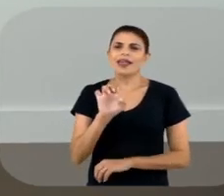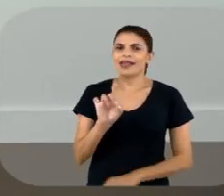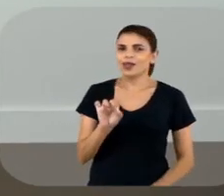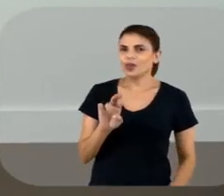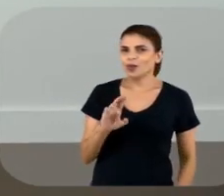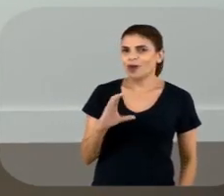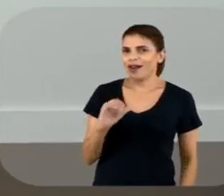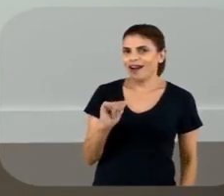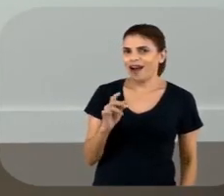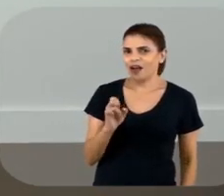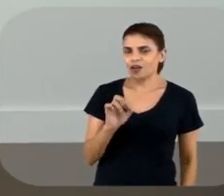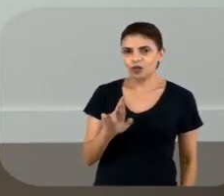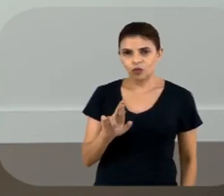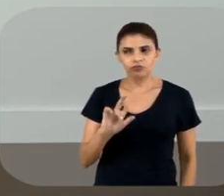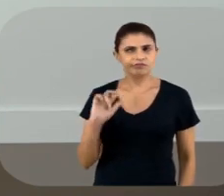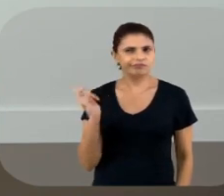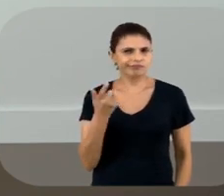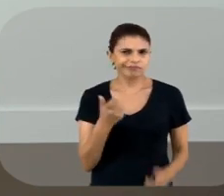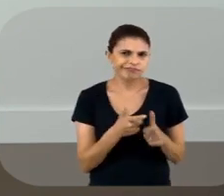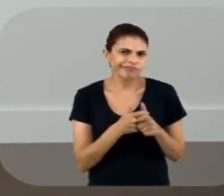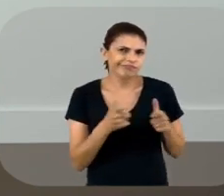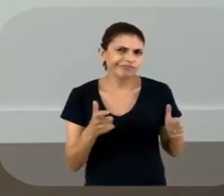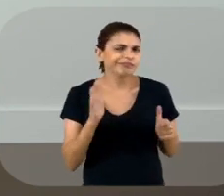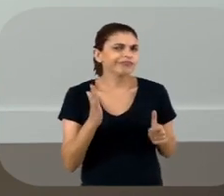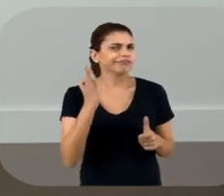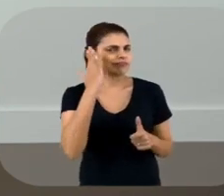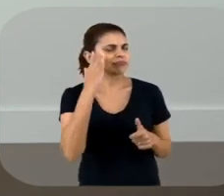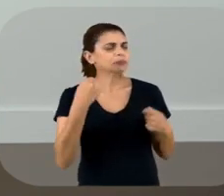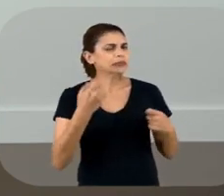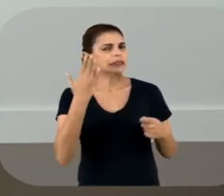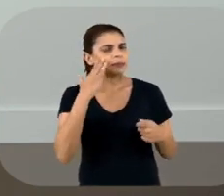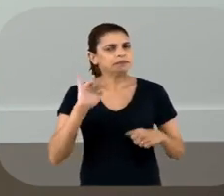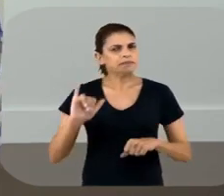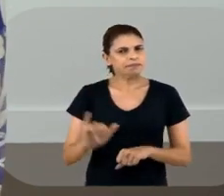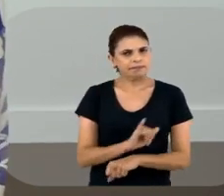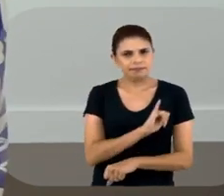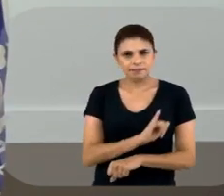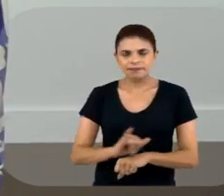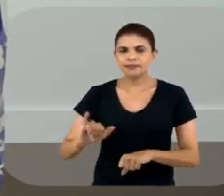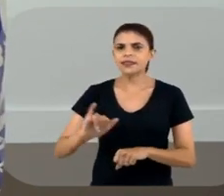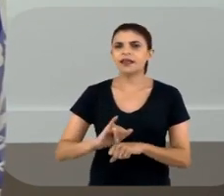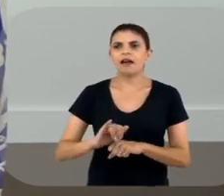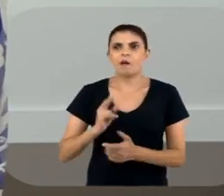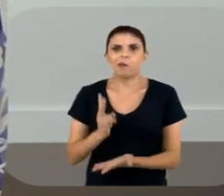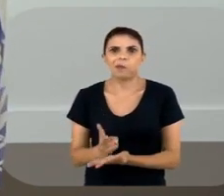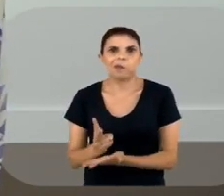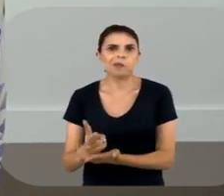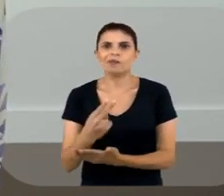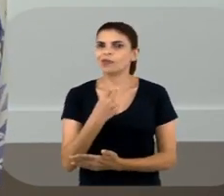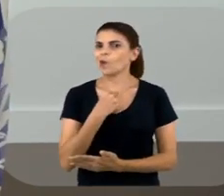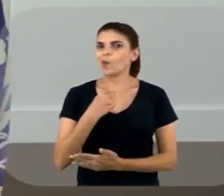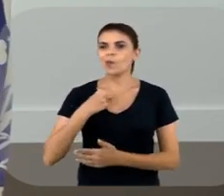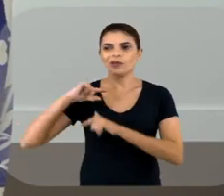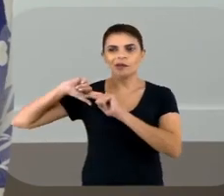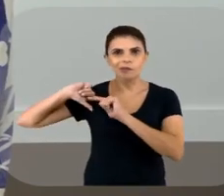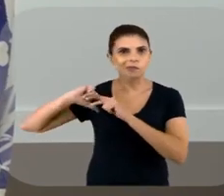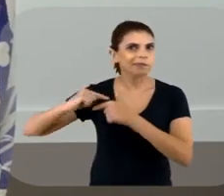educador, que hoje em dia ele tem que, né, se reinventar